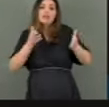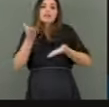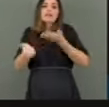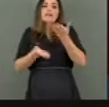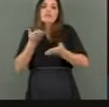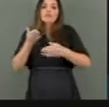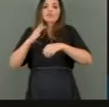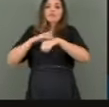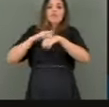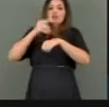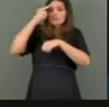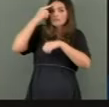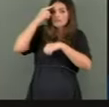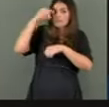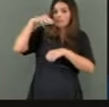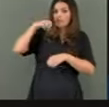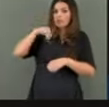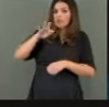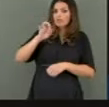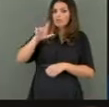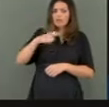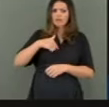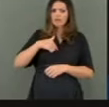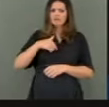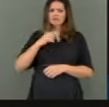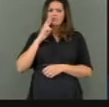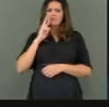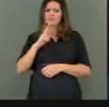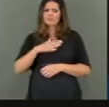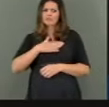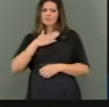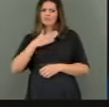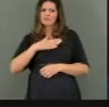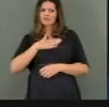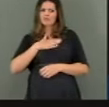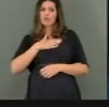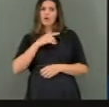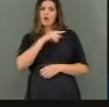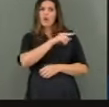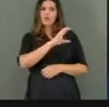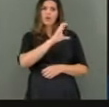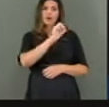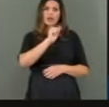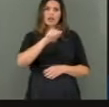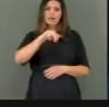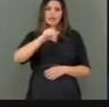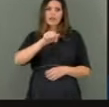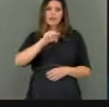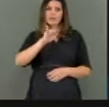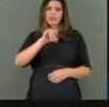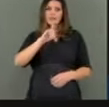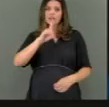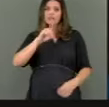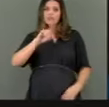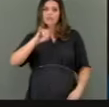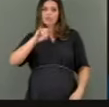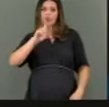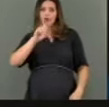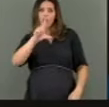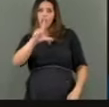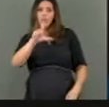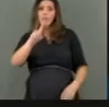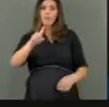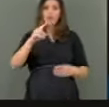doenças mentais. Fiquei um pouco impactada quando o doutor me falou do canabidiol para depressão. Fiquei